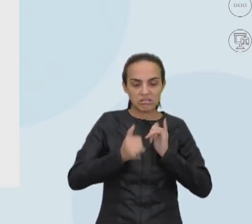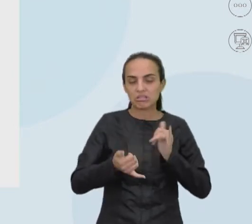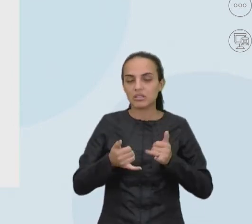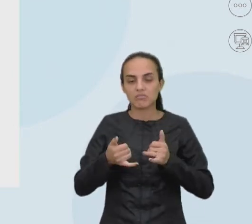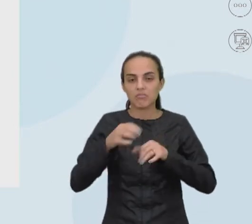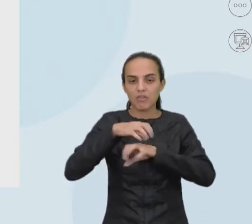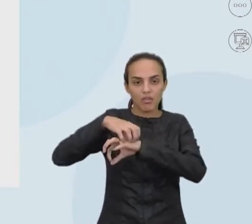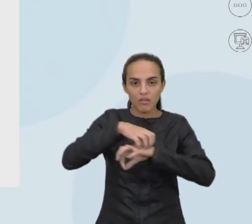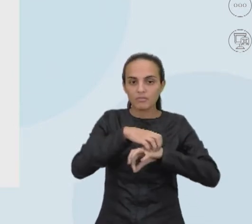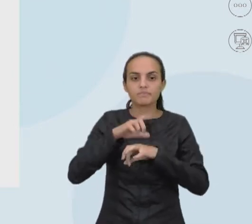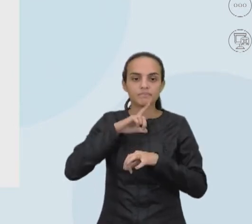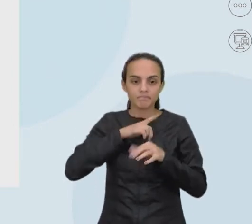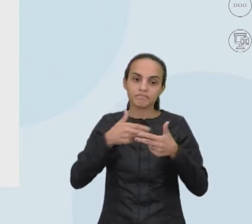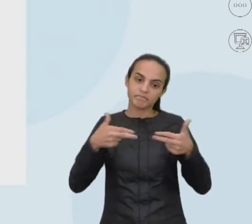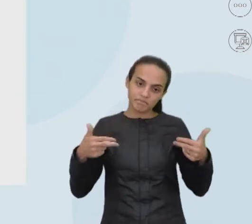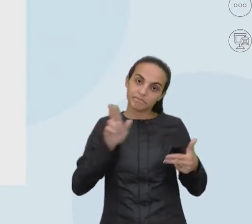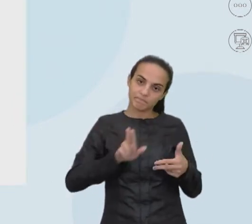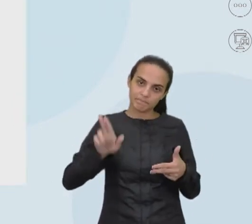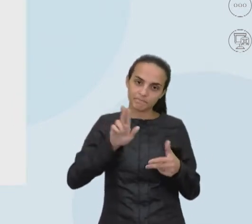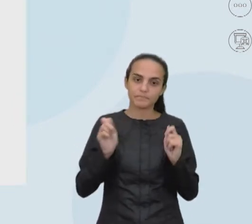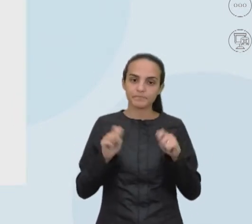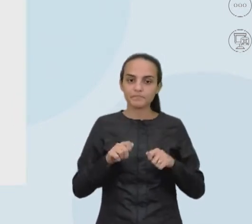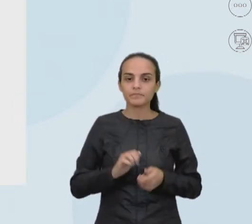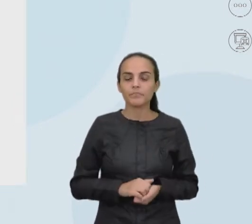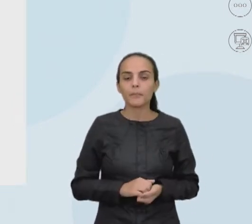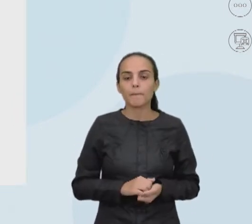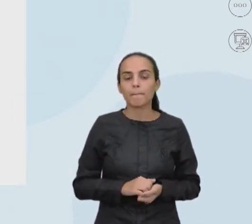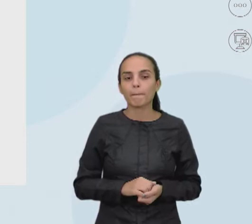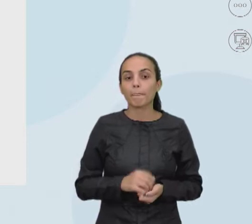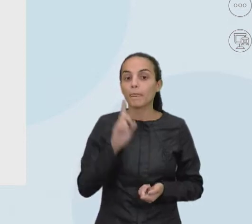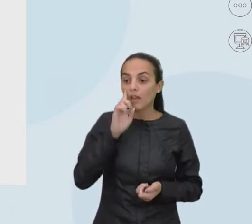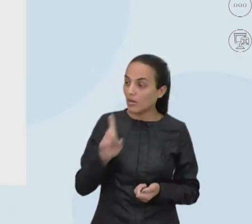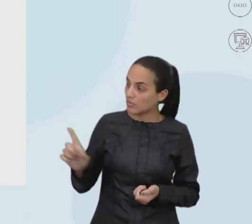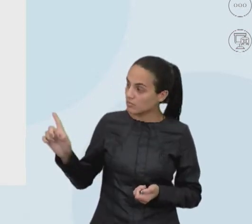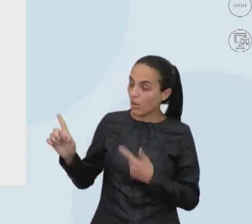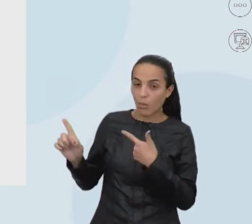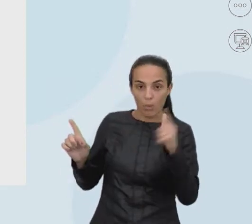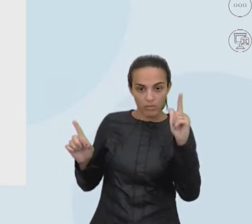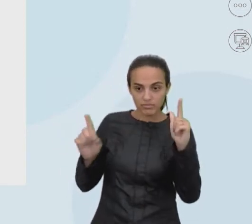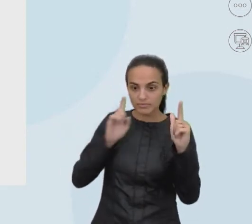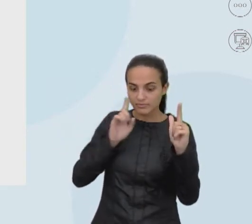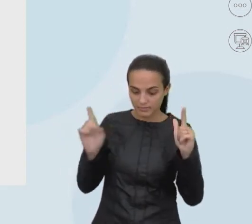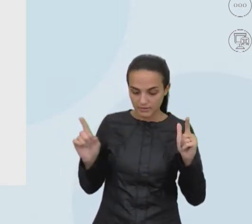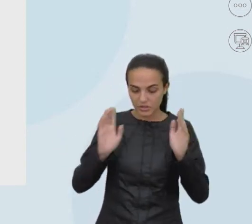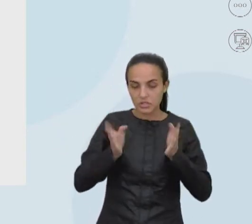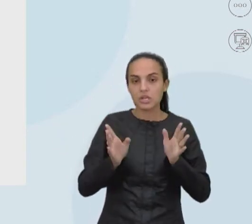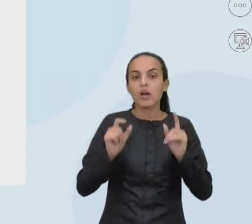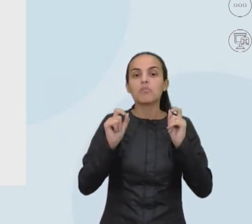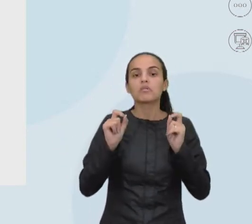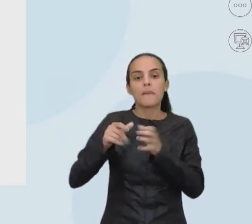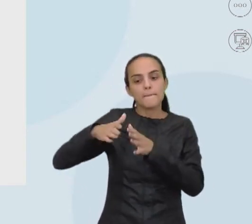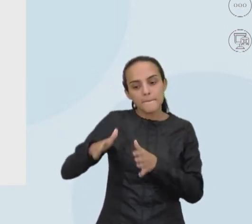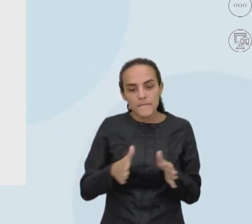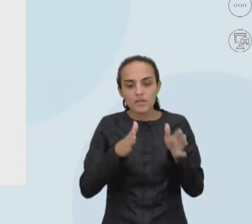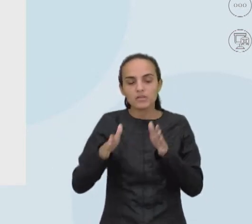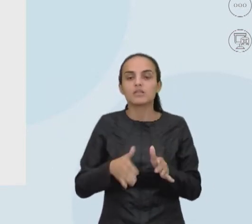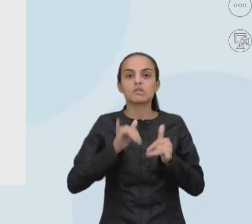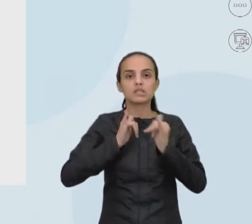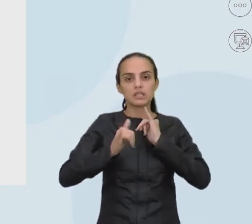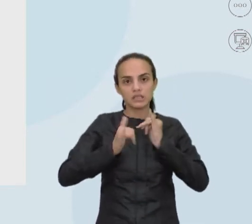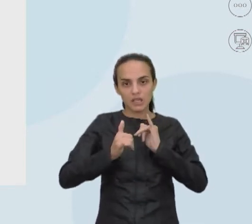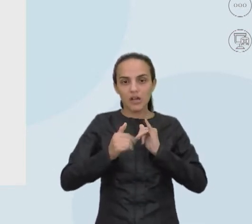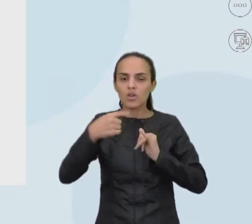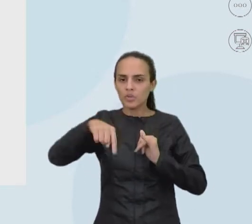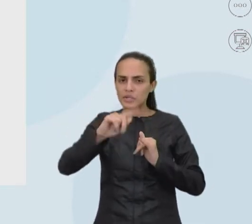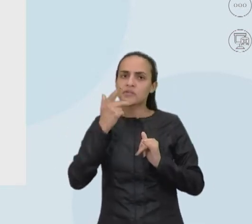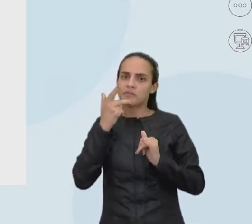gente vê bastante uso disso. Aqui a gente está falando um pouquinho já da questão da produção de eletricidade. E nós